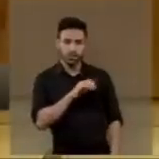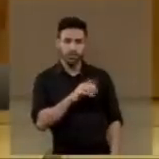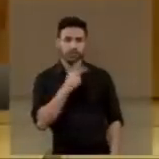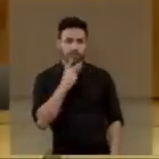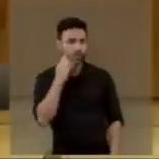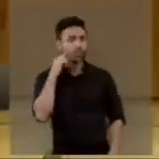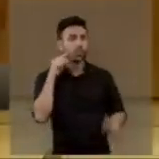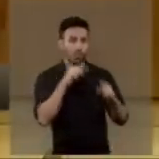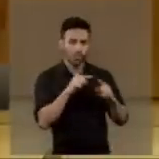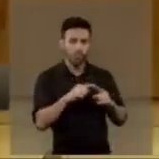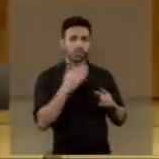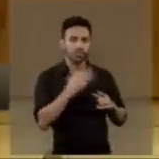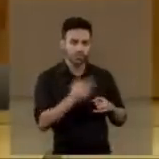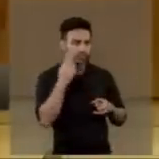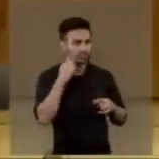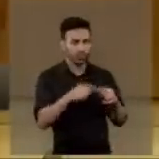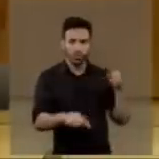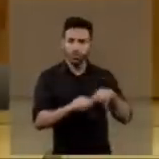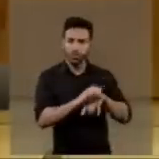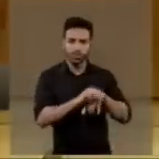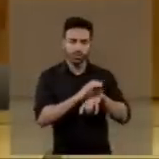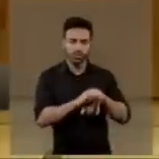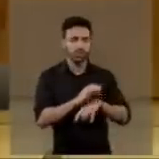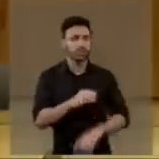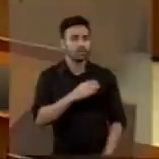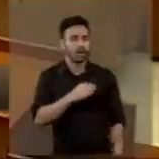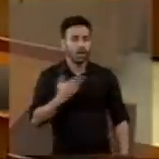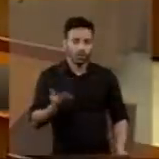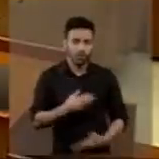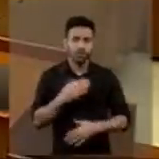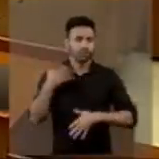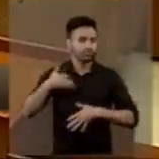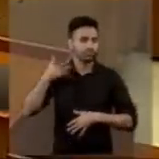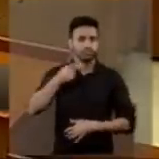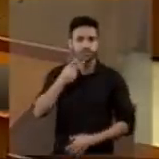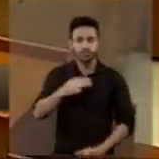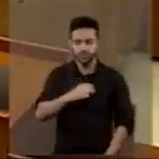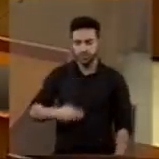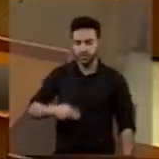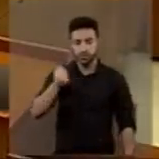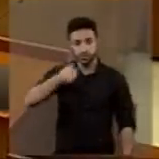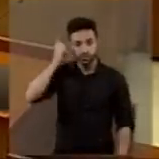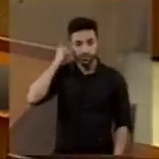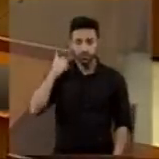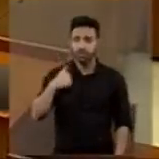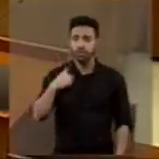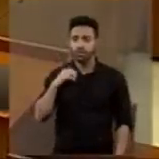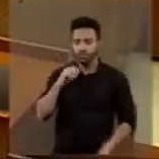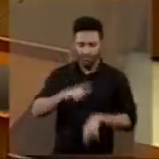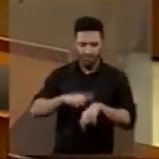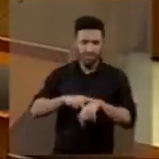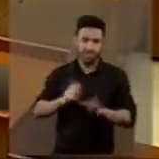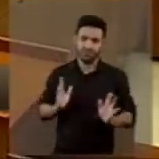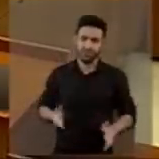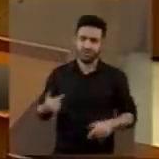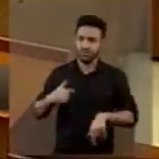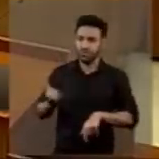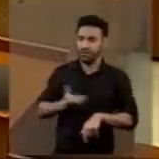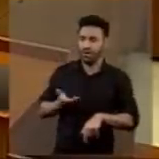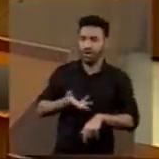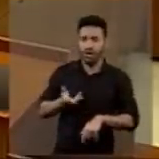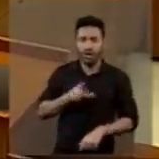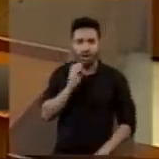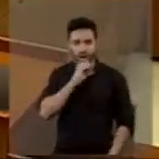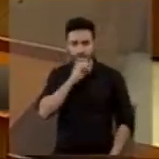pedido formulado para declarar a inconstitucionalidade, o ministro Alexandre de Moraes. Até pelo horário, rapidamente acompanho integralmente